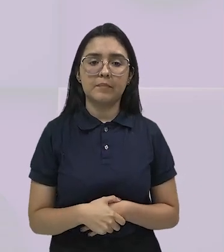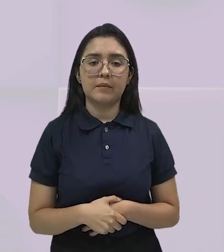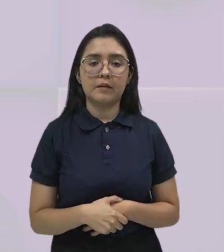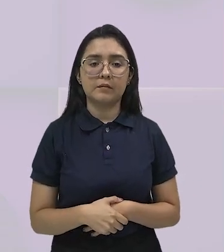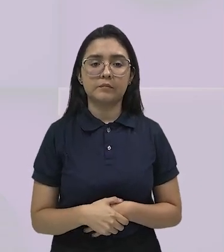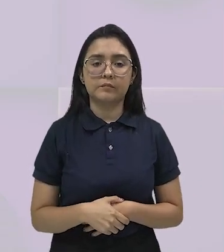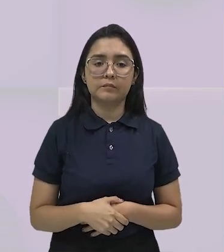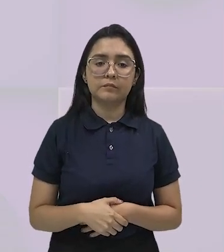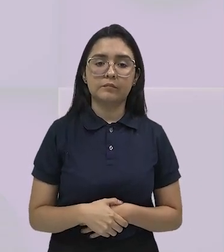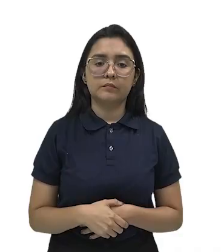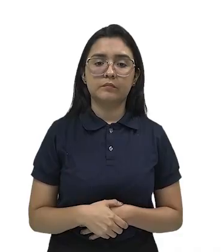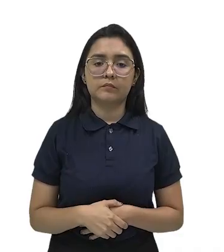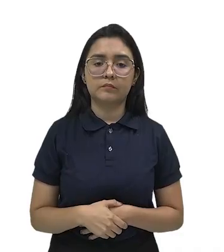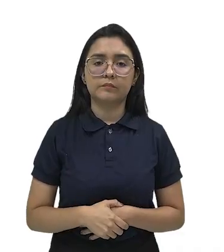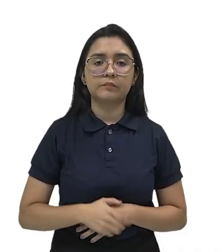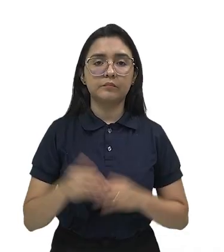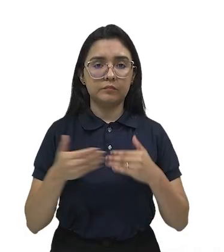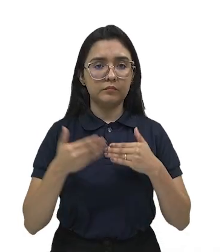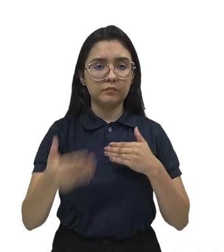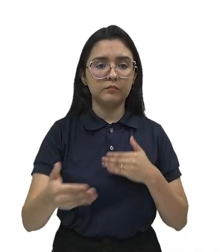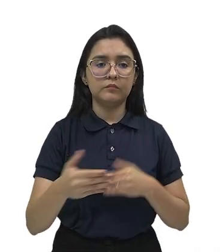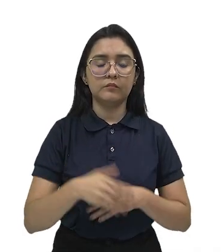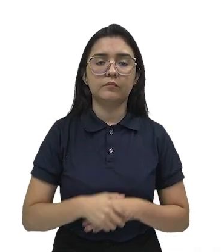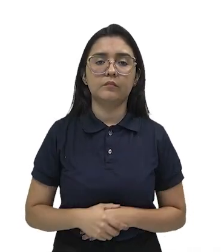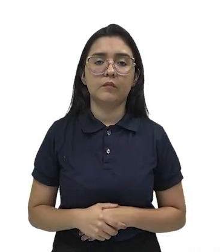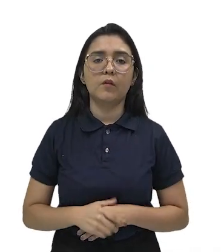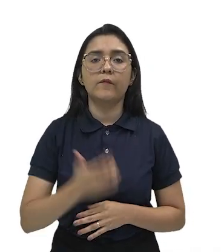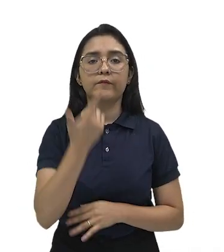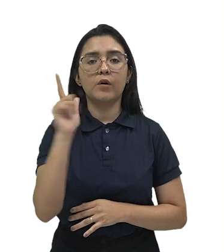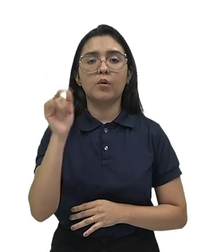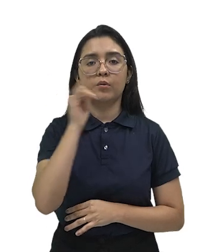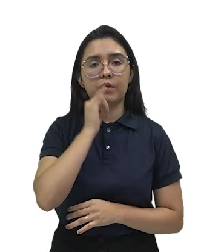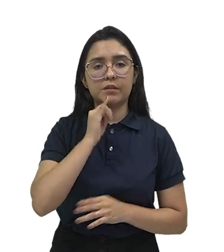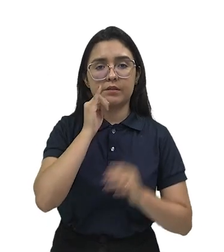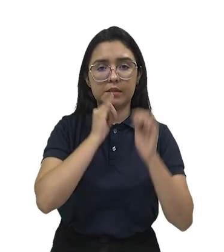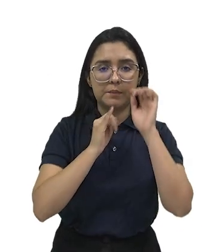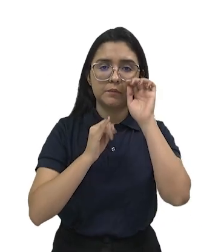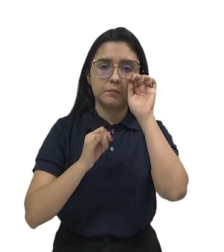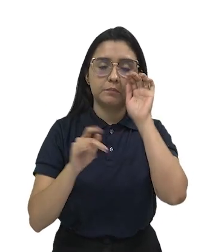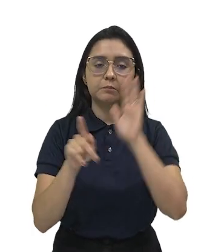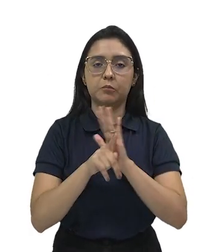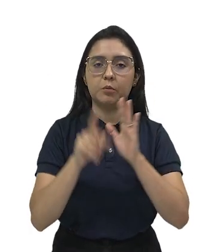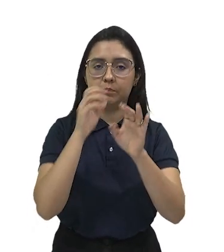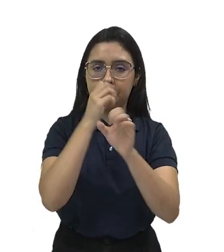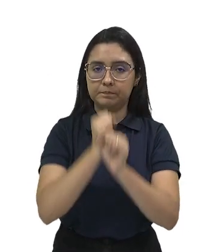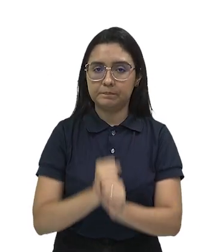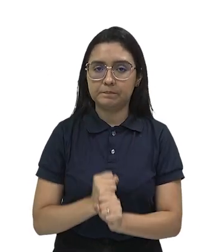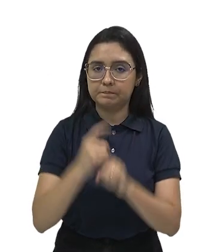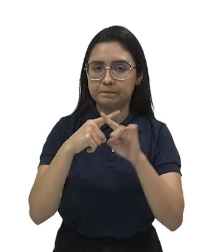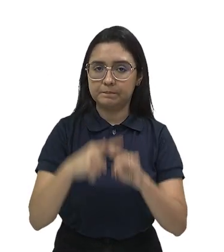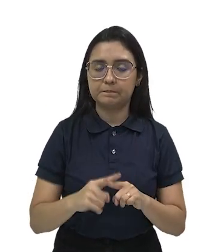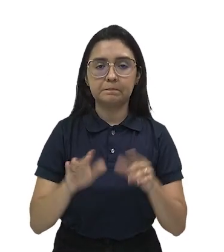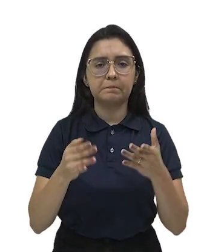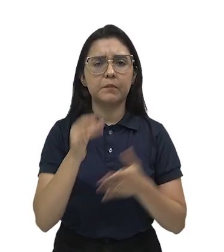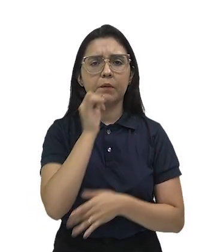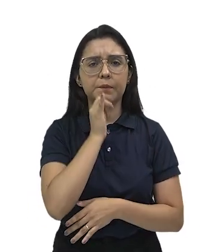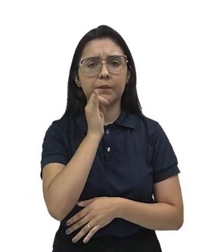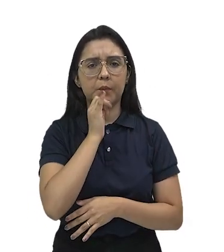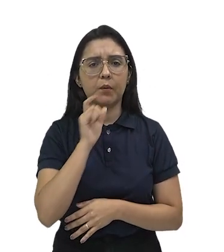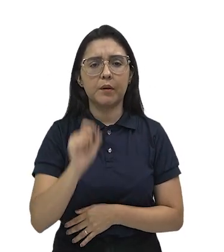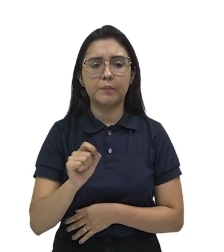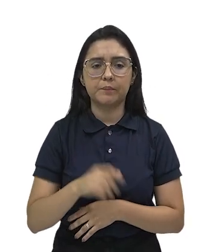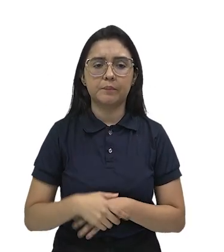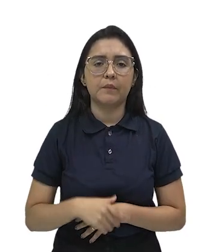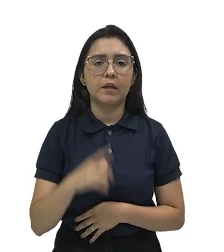meu povo? Vamos continuar, olha lá, mais exemplo, nós temos mais exemplo. Vamos supor que nós tenhamos